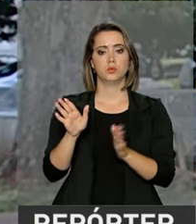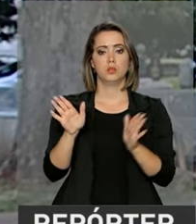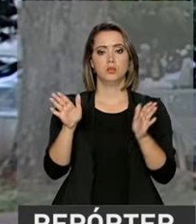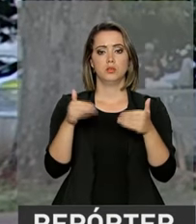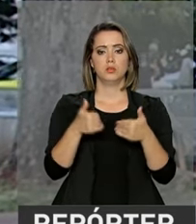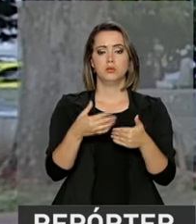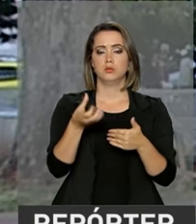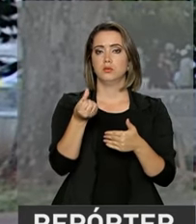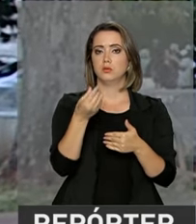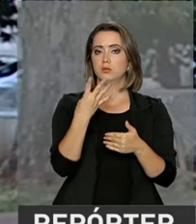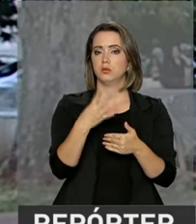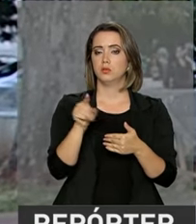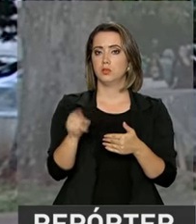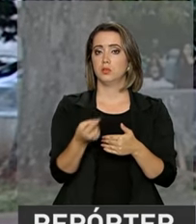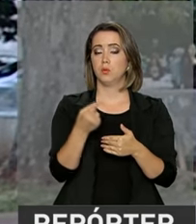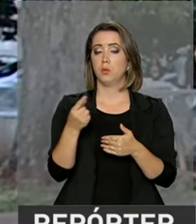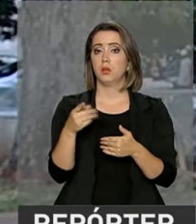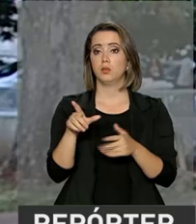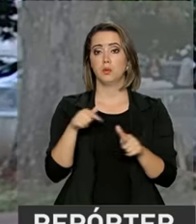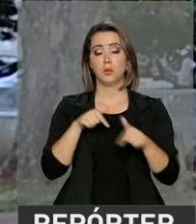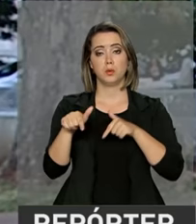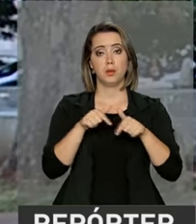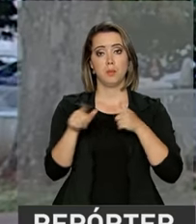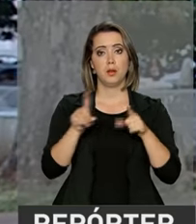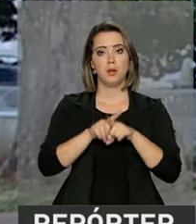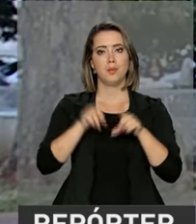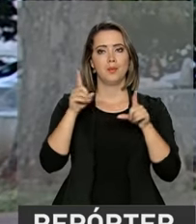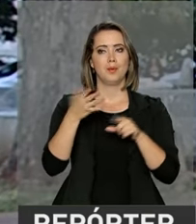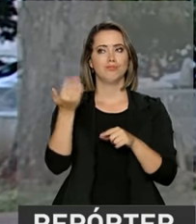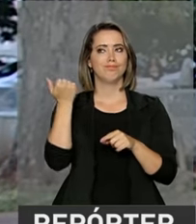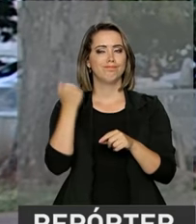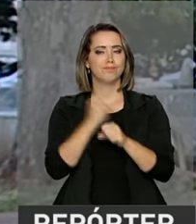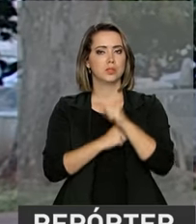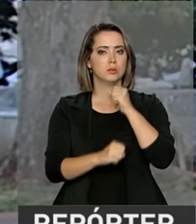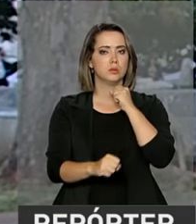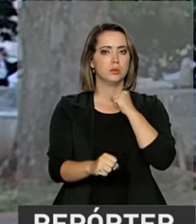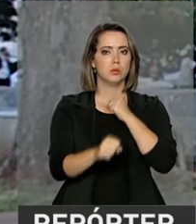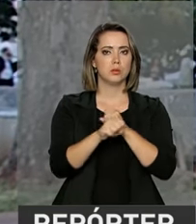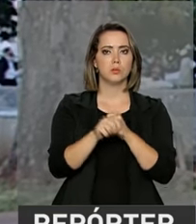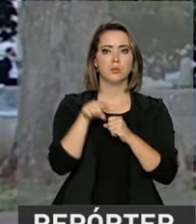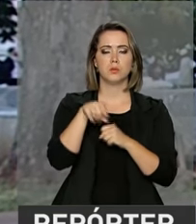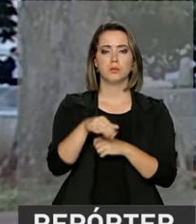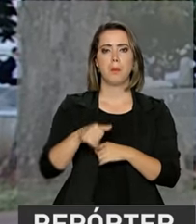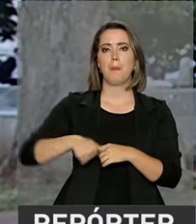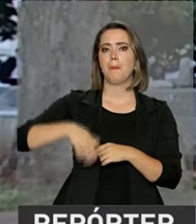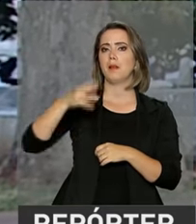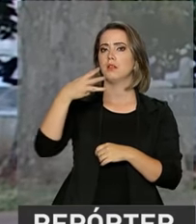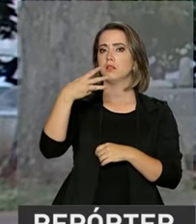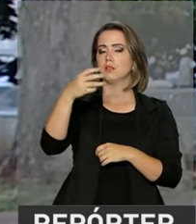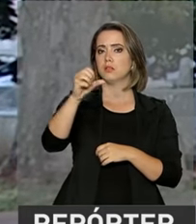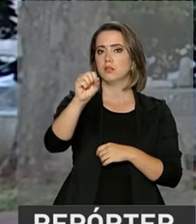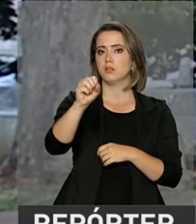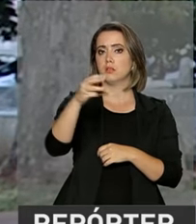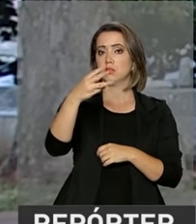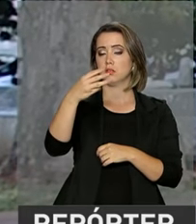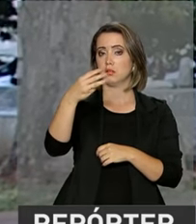fechados 64 mil postos de trabalho. Já nos três primeiros meses do ano passado, foram